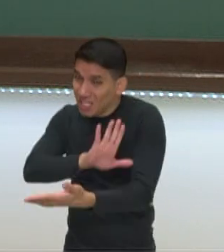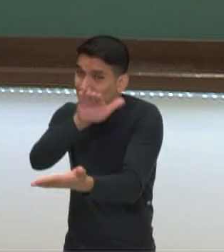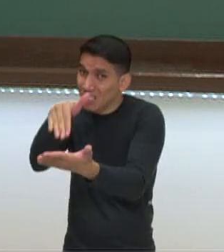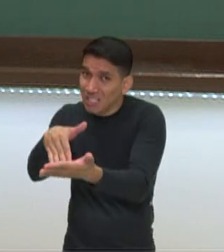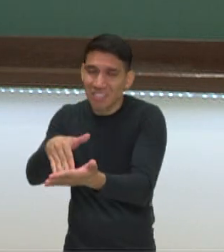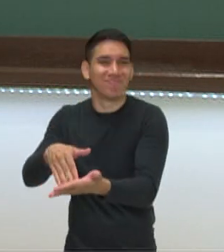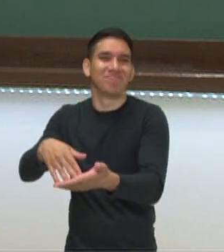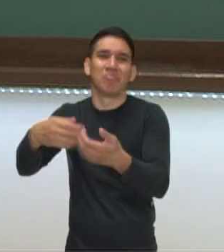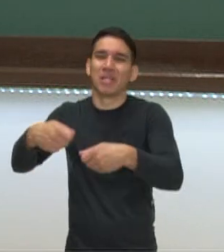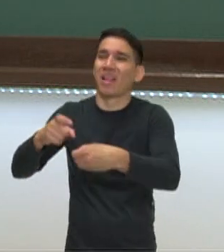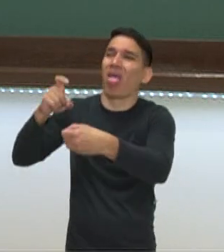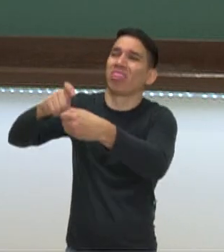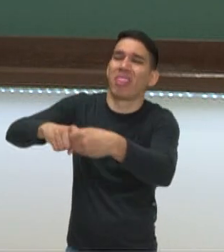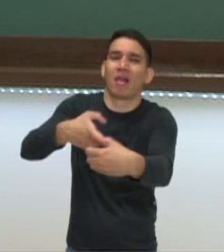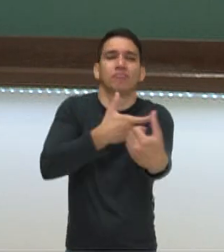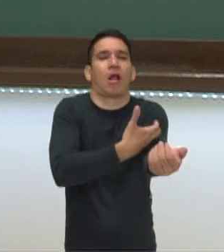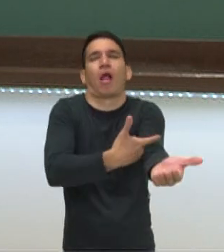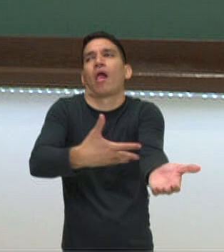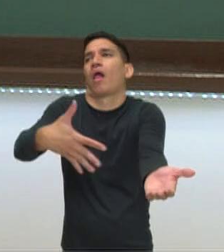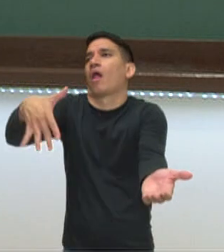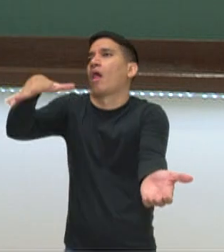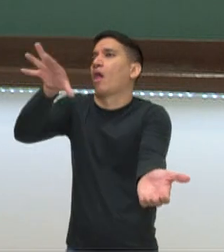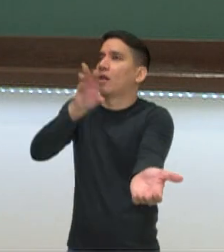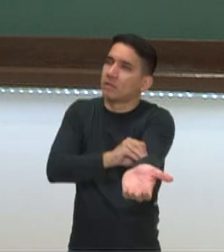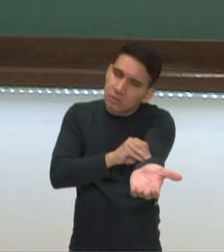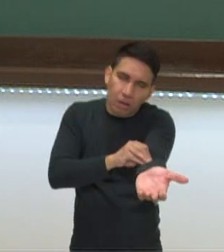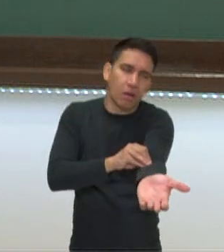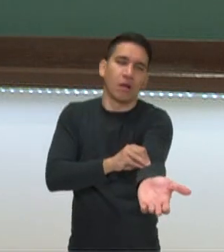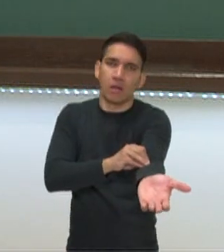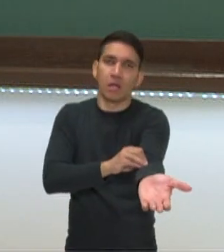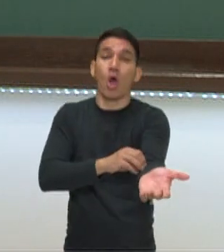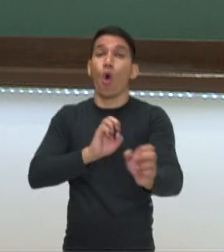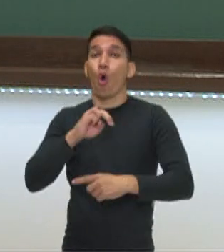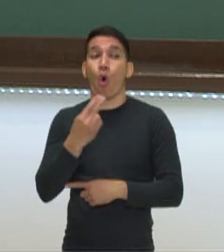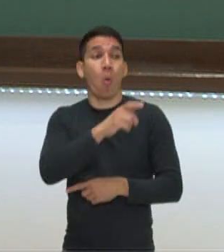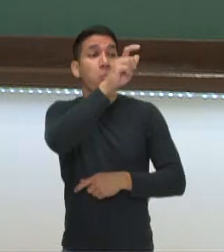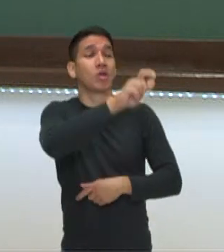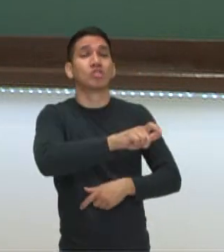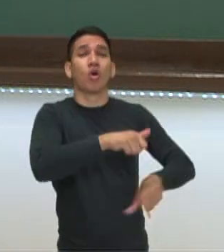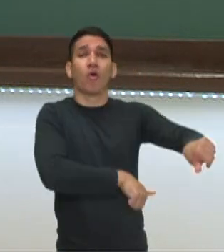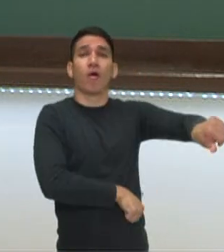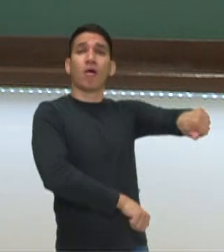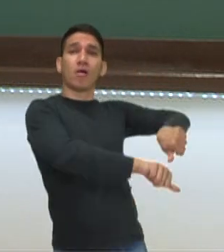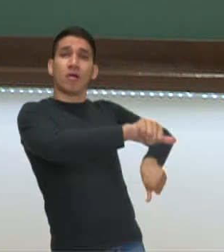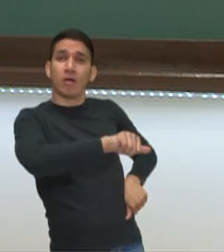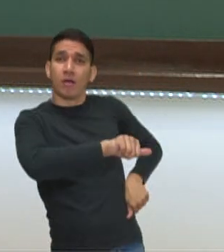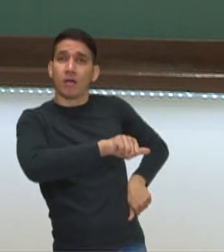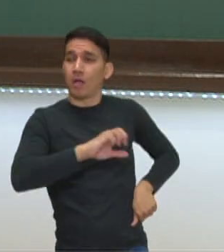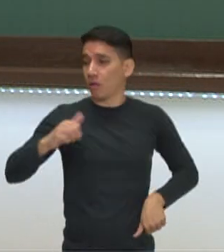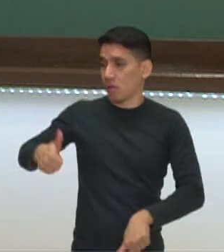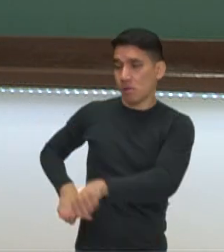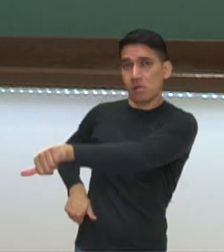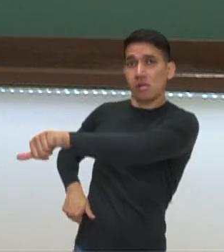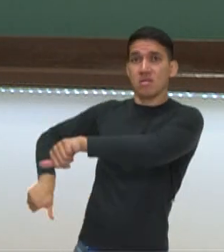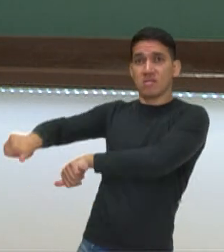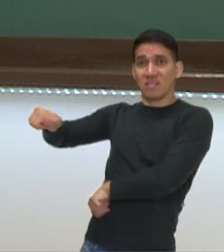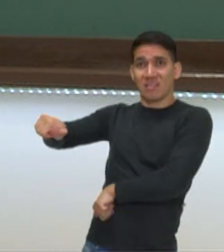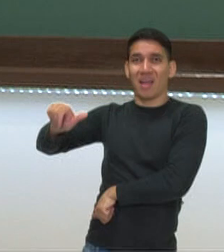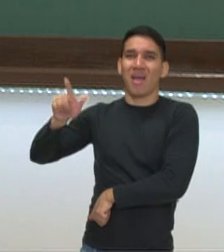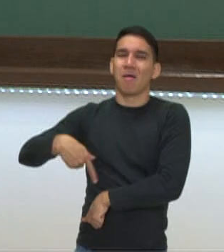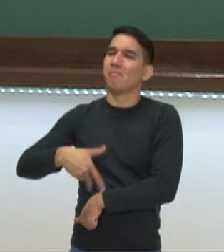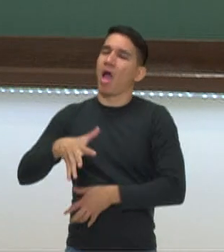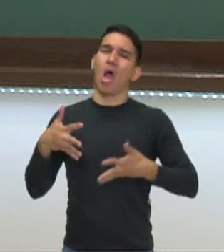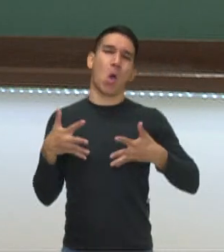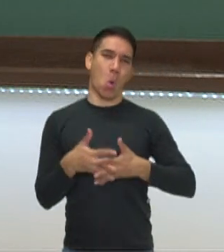de hemodiálise, aguardar um transplante, né, um doador compatível, é muito mais complicado, tá? Então